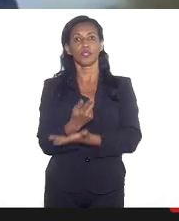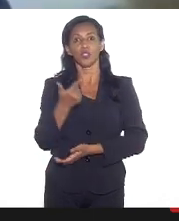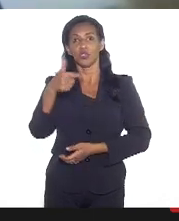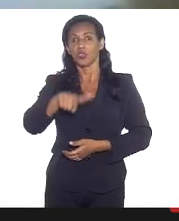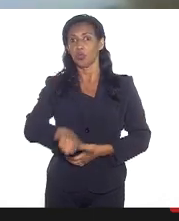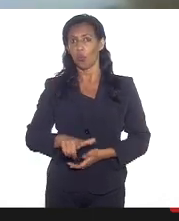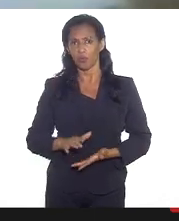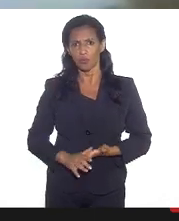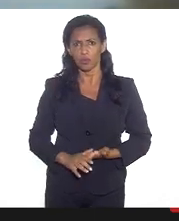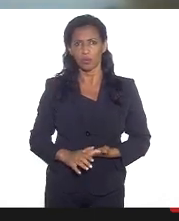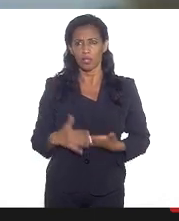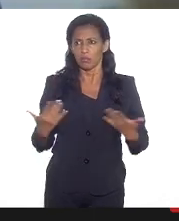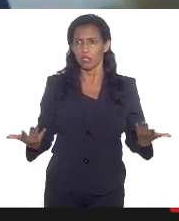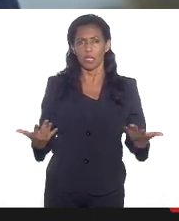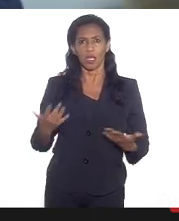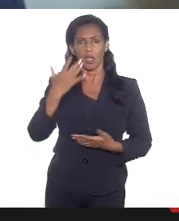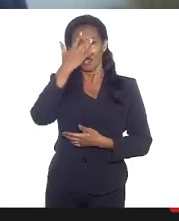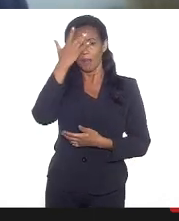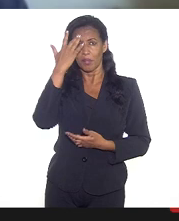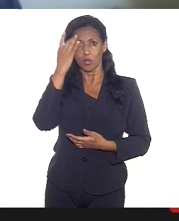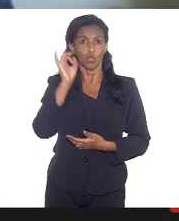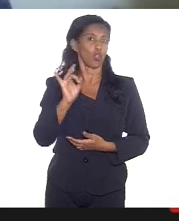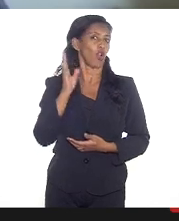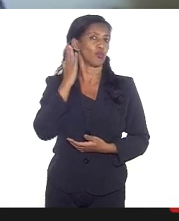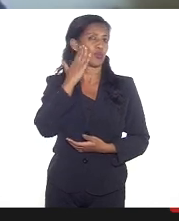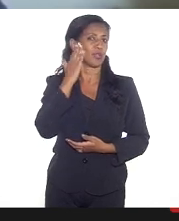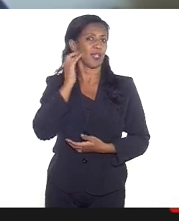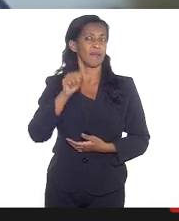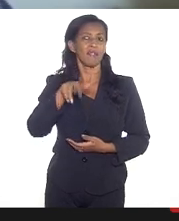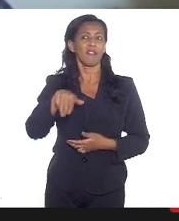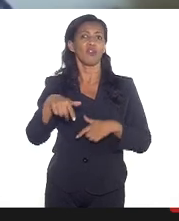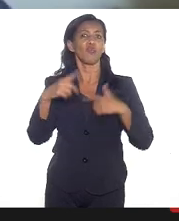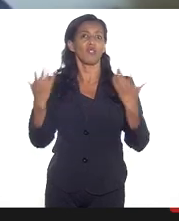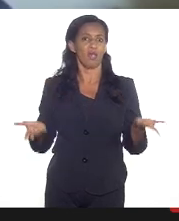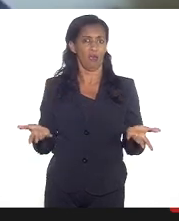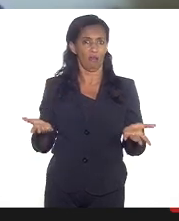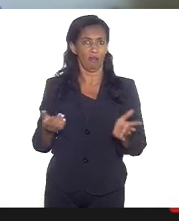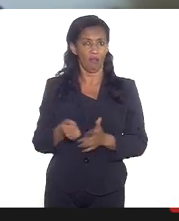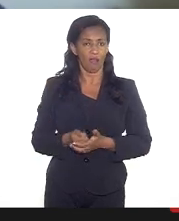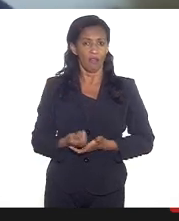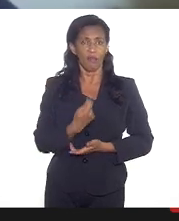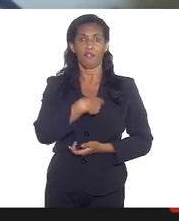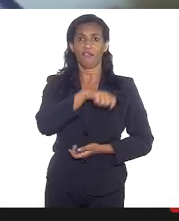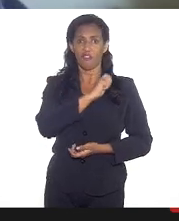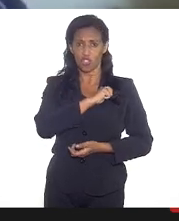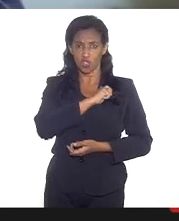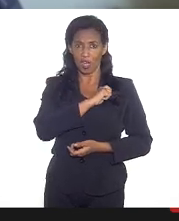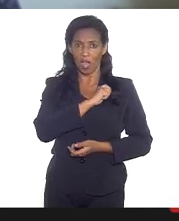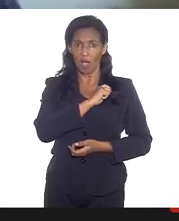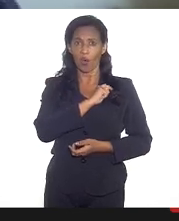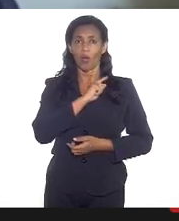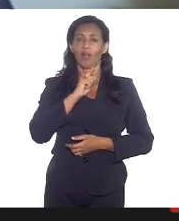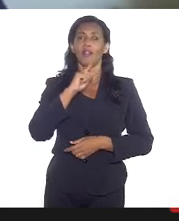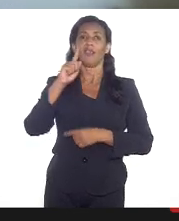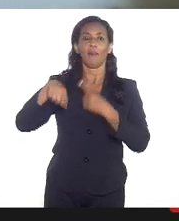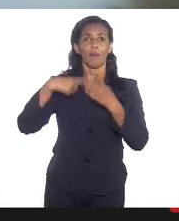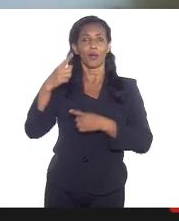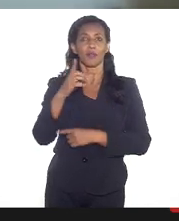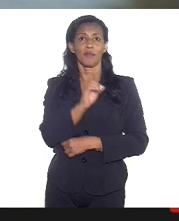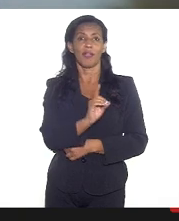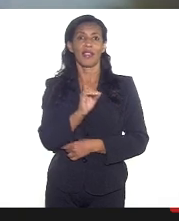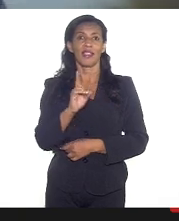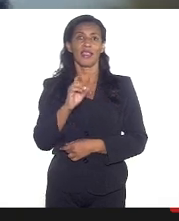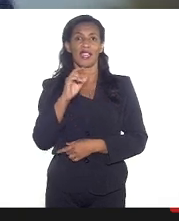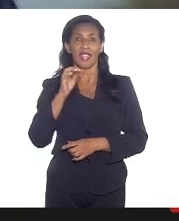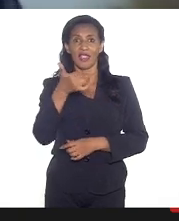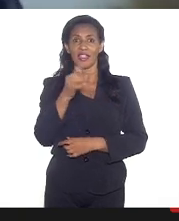né? E crise fiscal, pelo menos, na próxima década, nós estaremos submetidos à mesma.